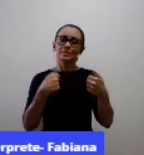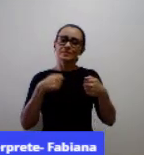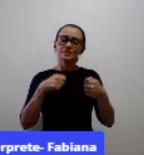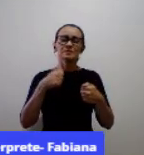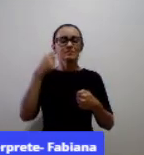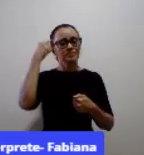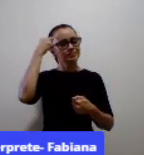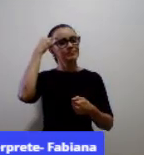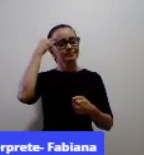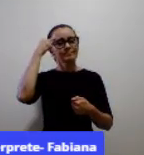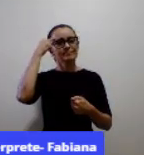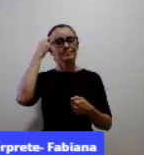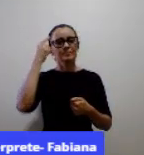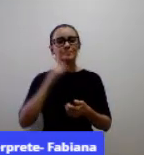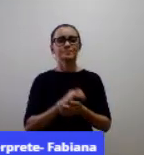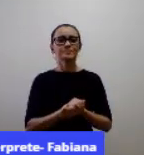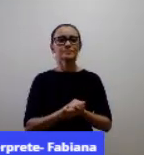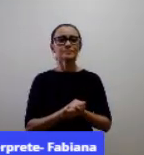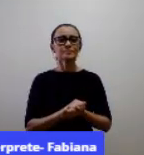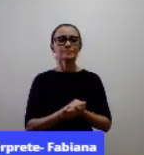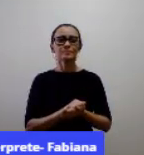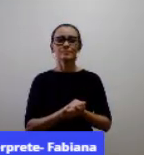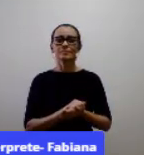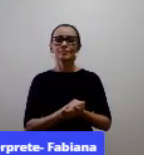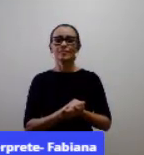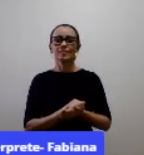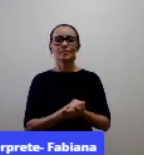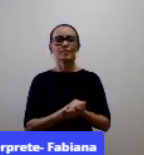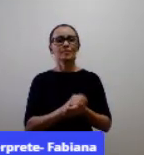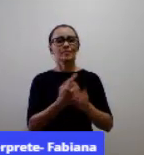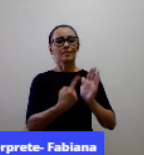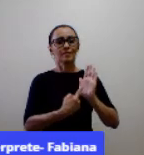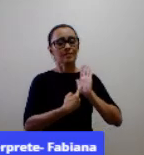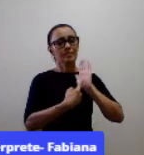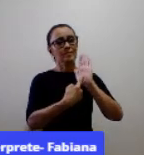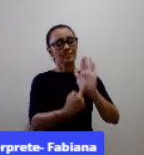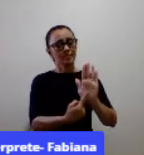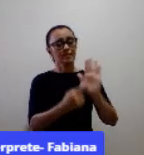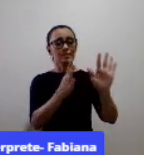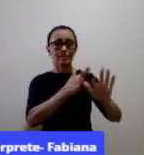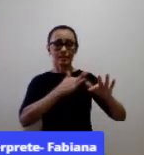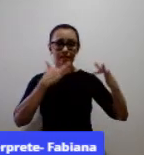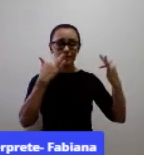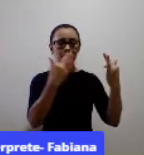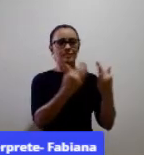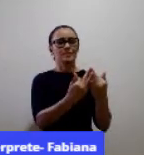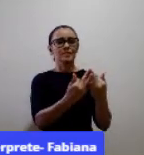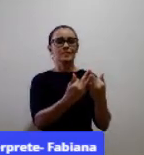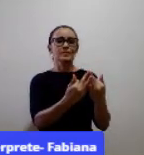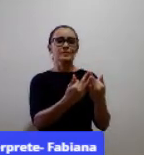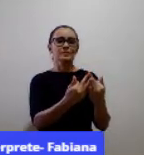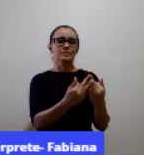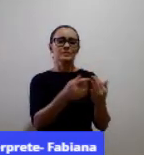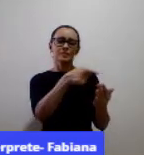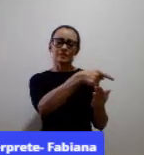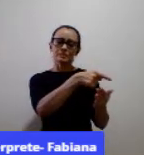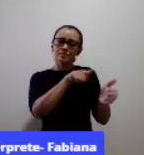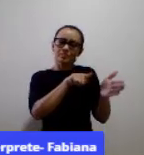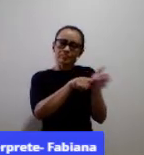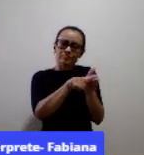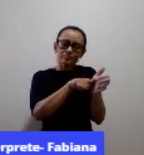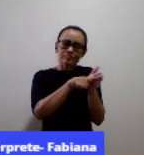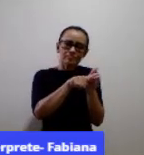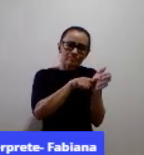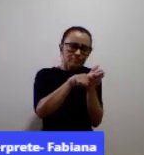E principalmente dar ciência para a família, né, que esse instrumento inicial, que é a anamnese, que é